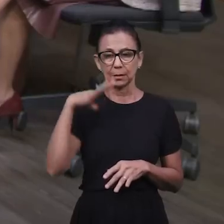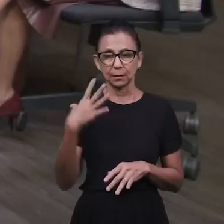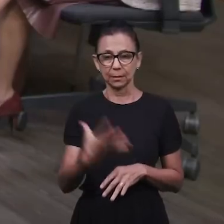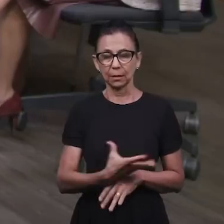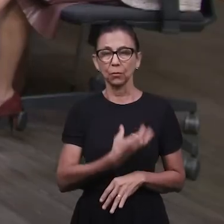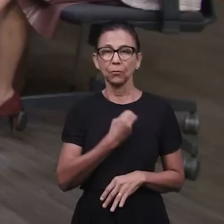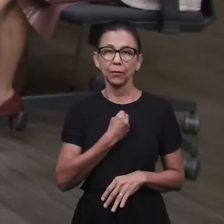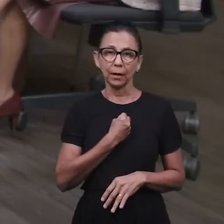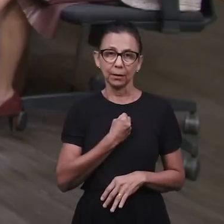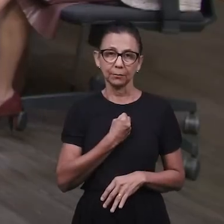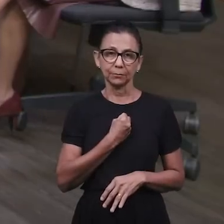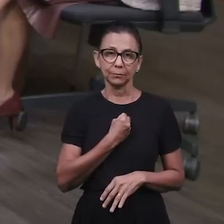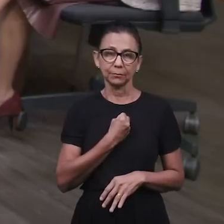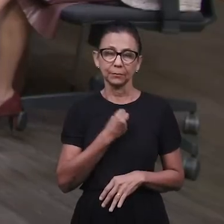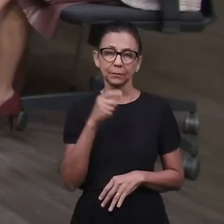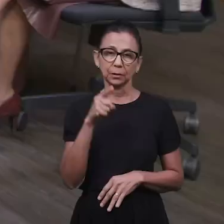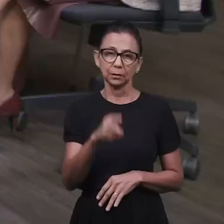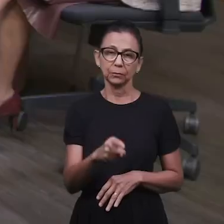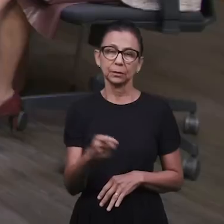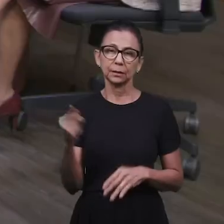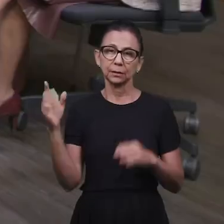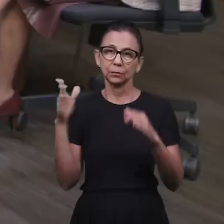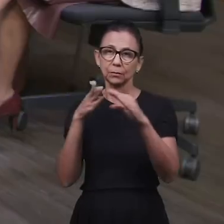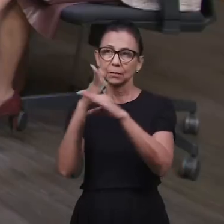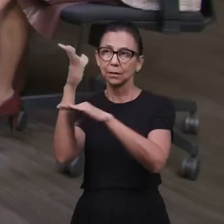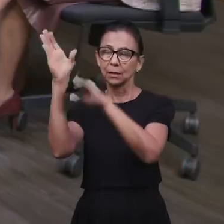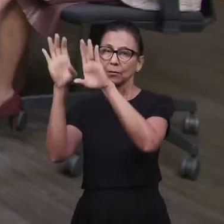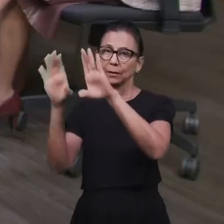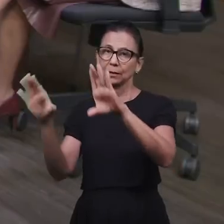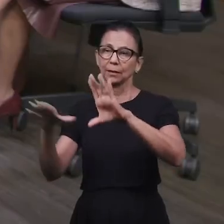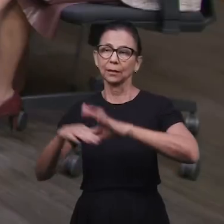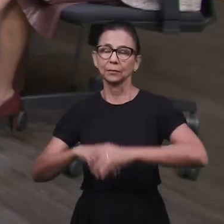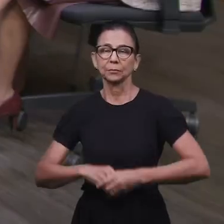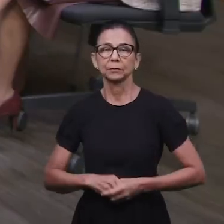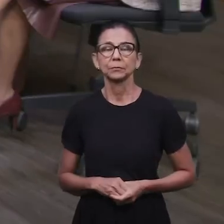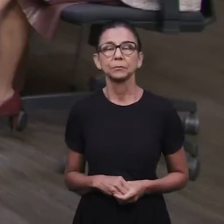testemunho recente. E aí